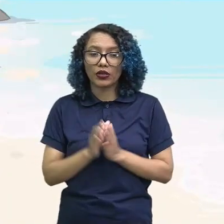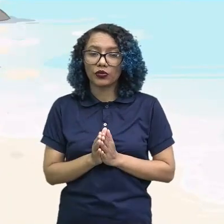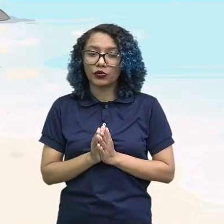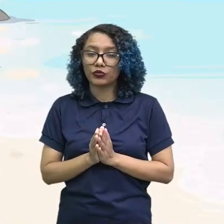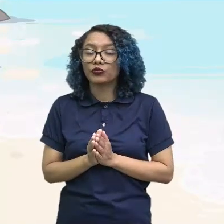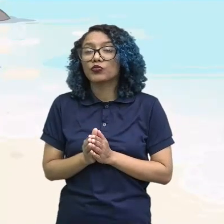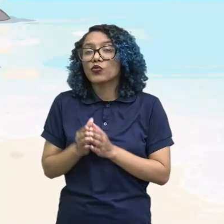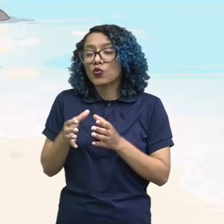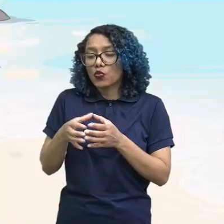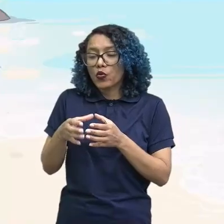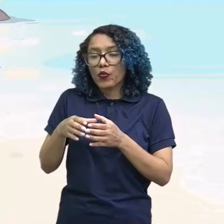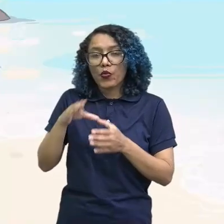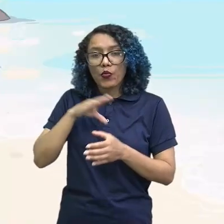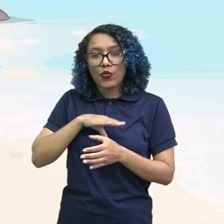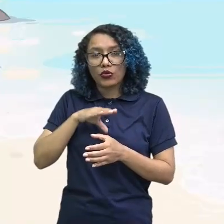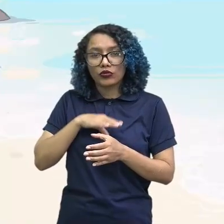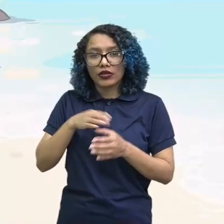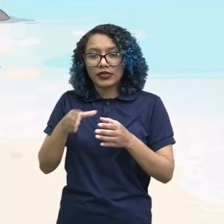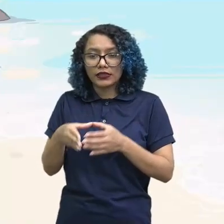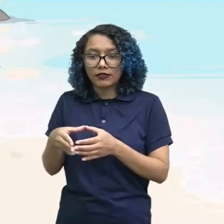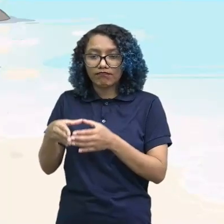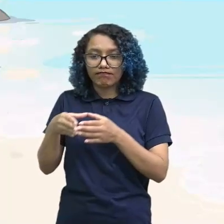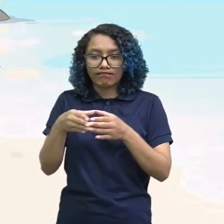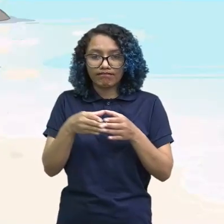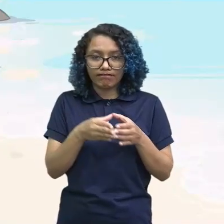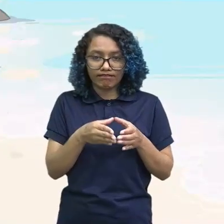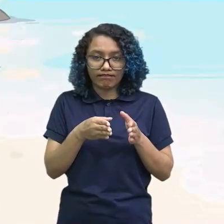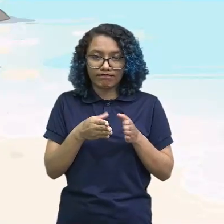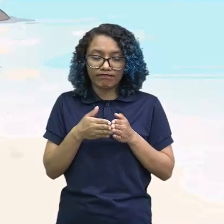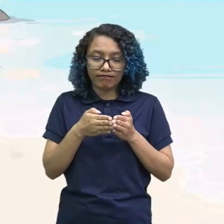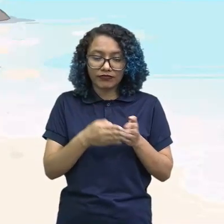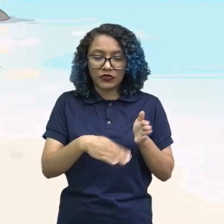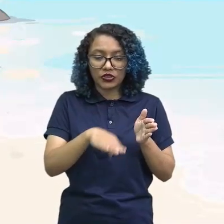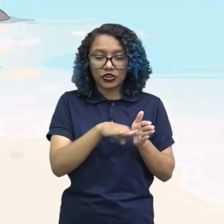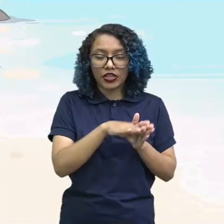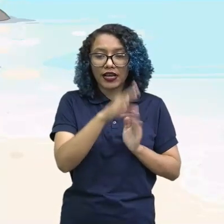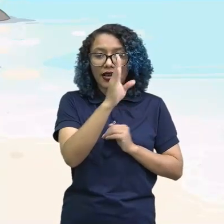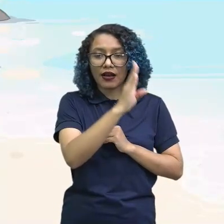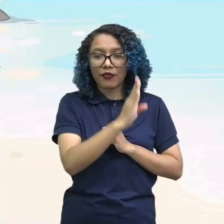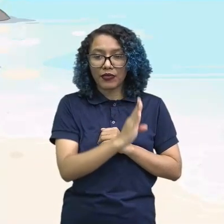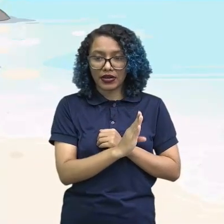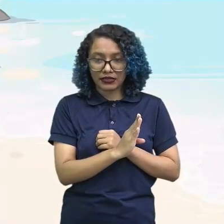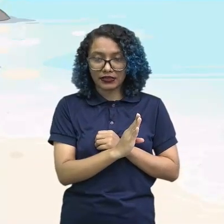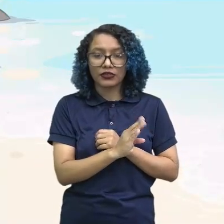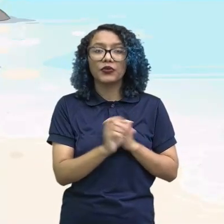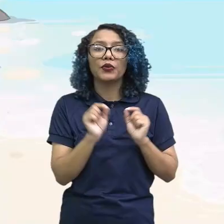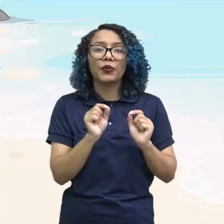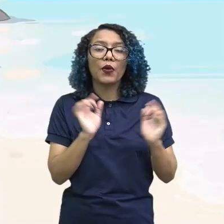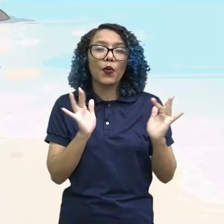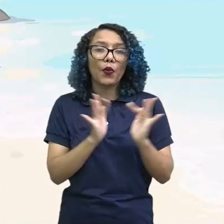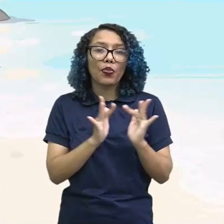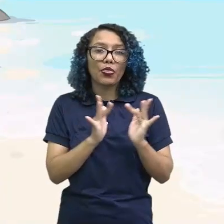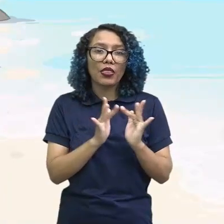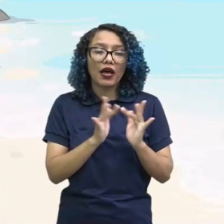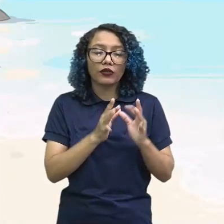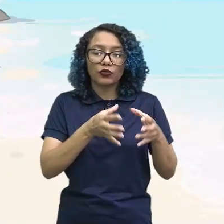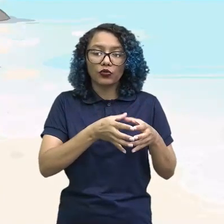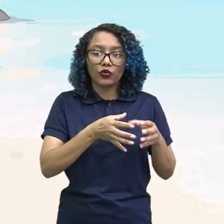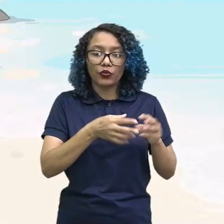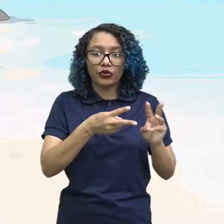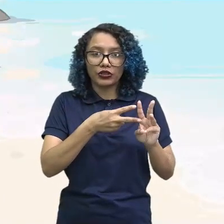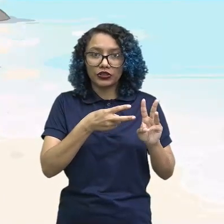dos portugueses, o momento em que eles encontram o Brasil e têm contato com os povos indígenas que